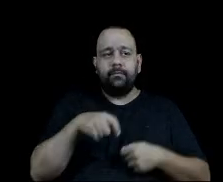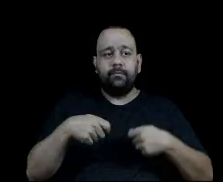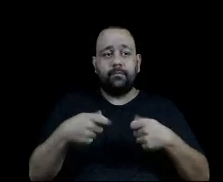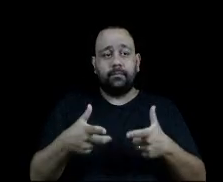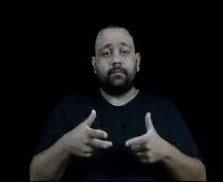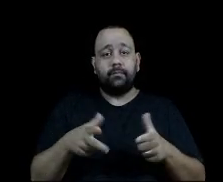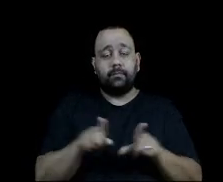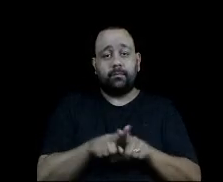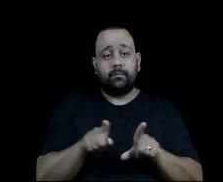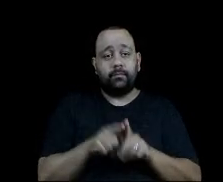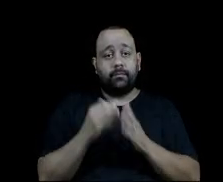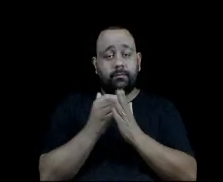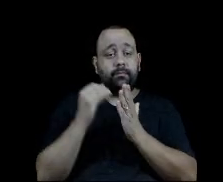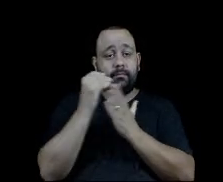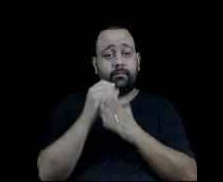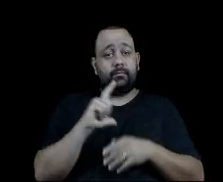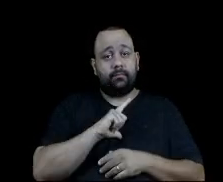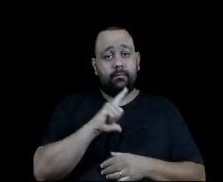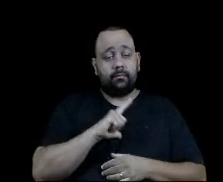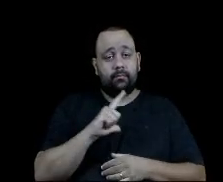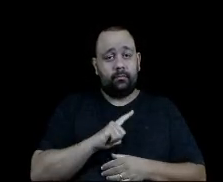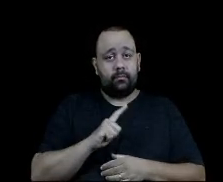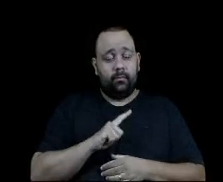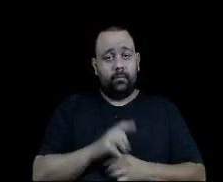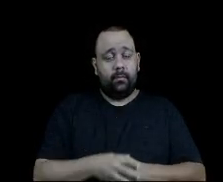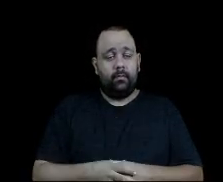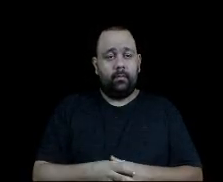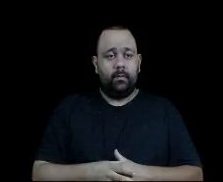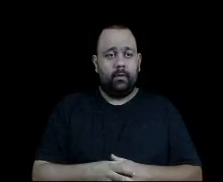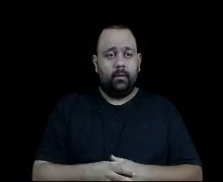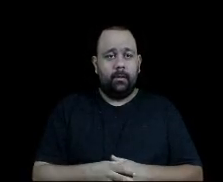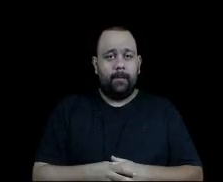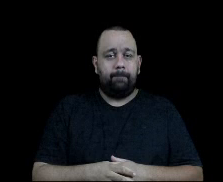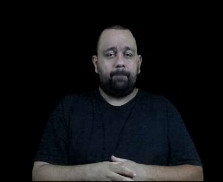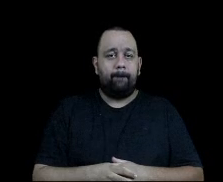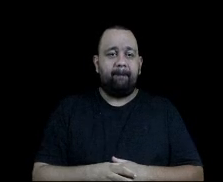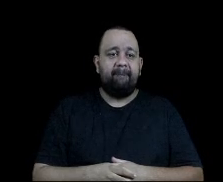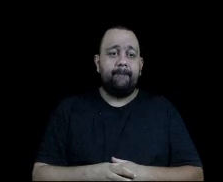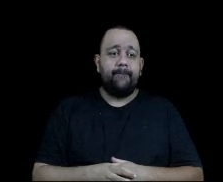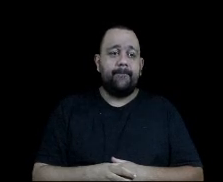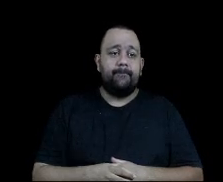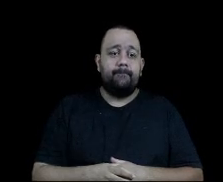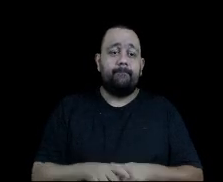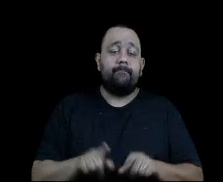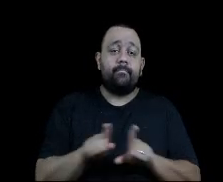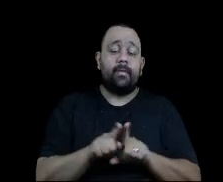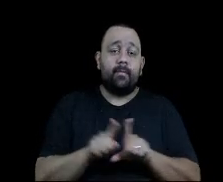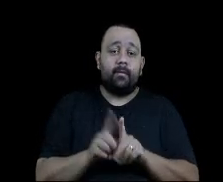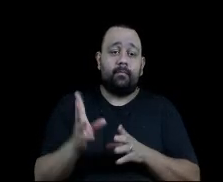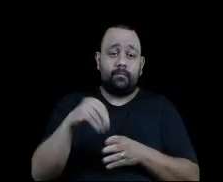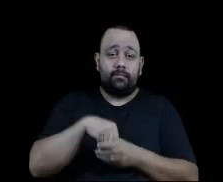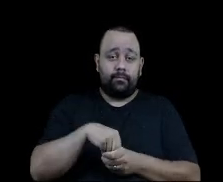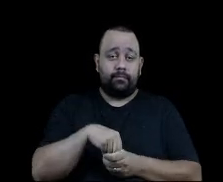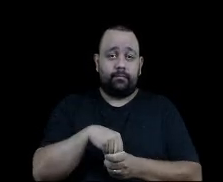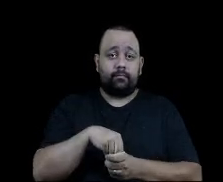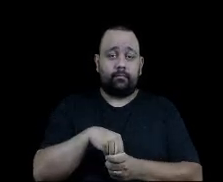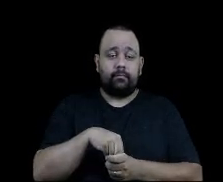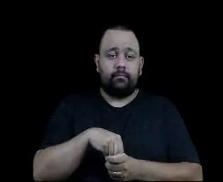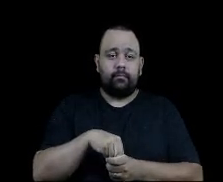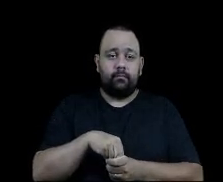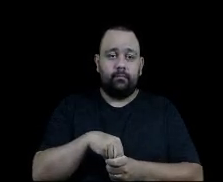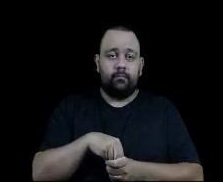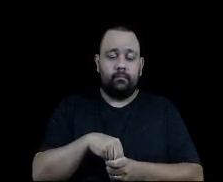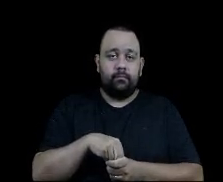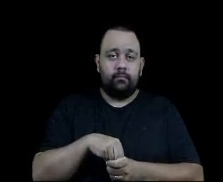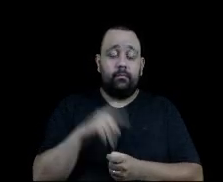24,74% na despesa, como eu falei, com superávites e excessos de arrecadação. E